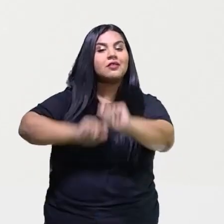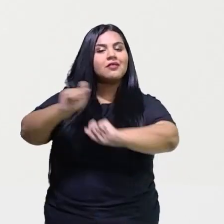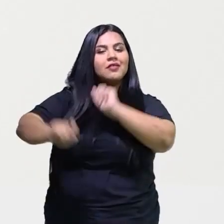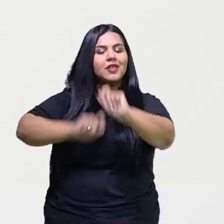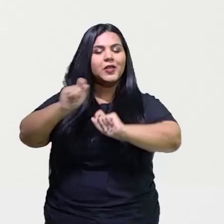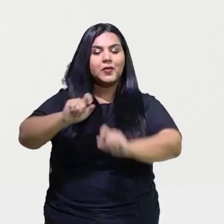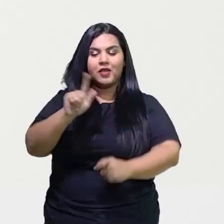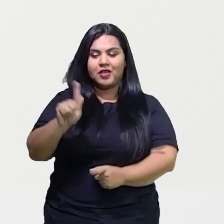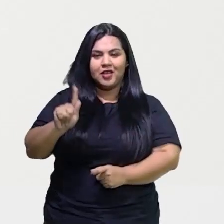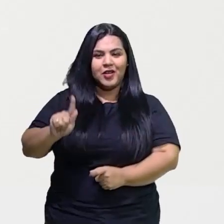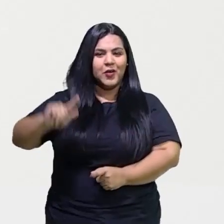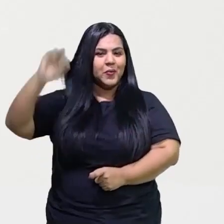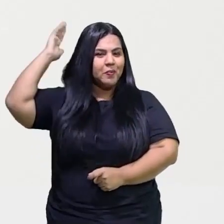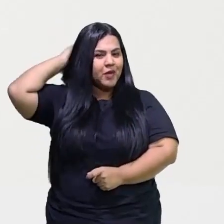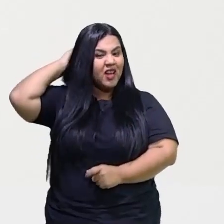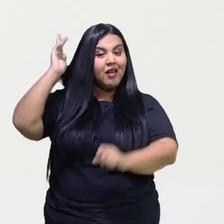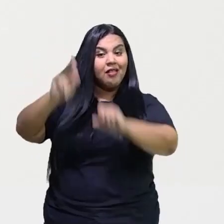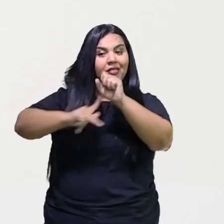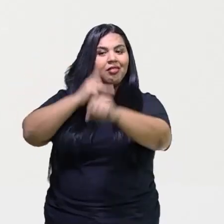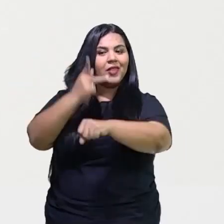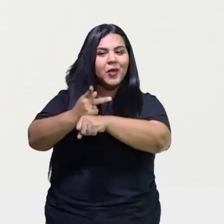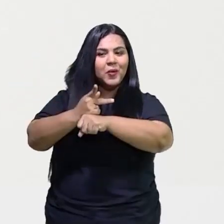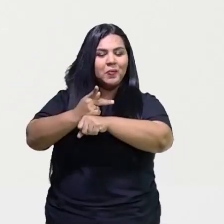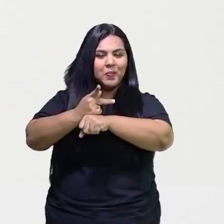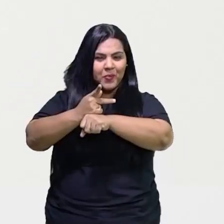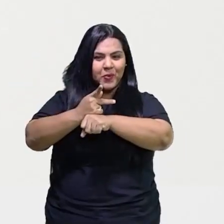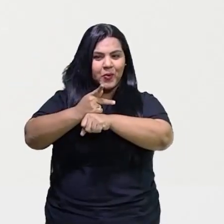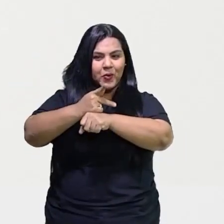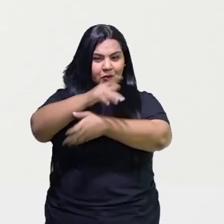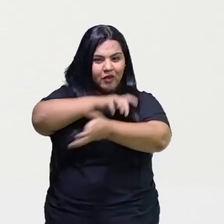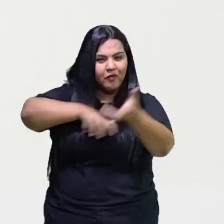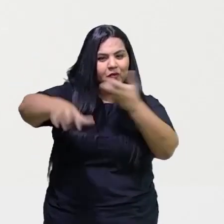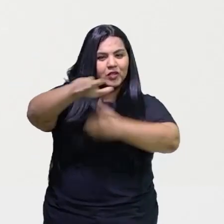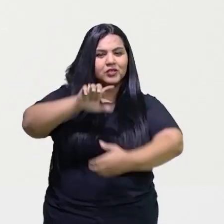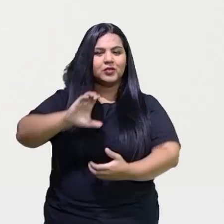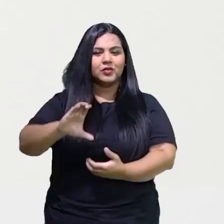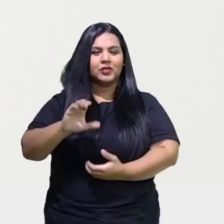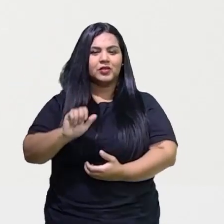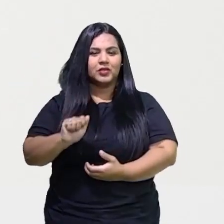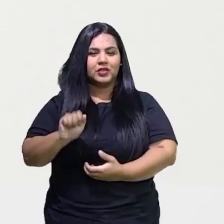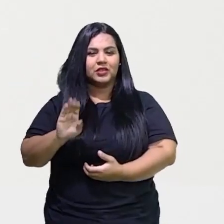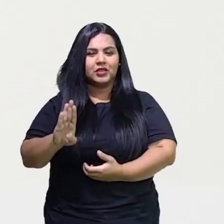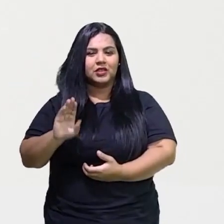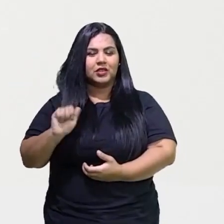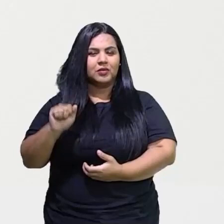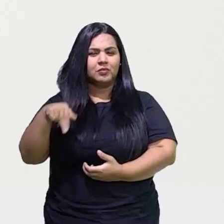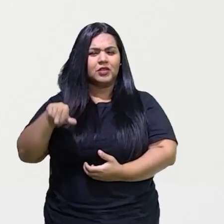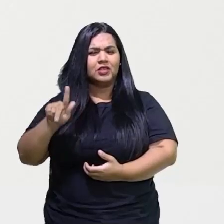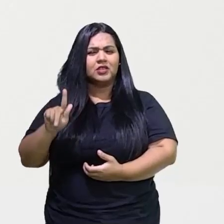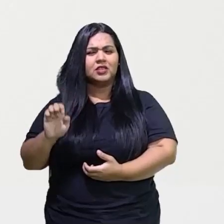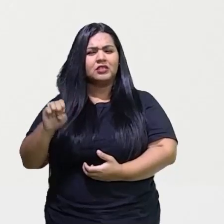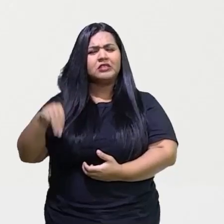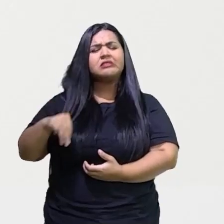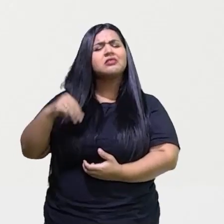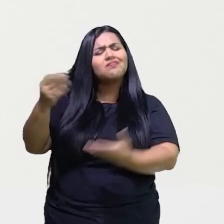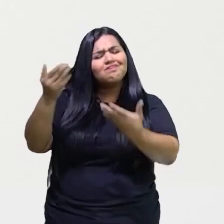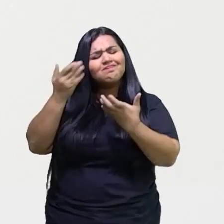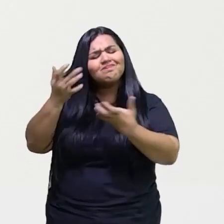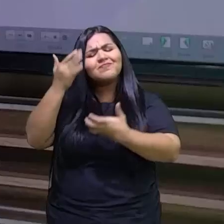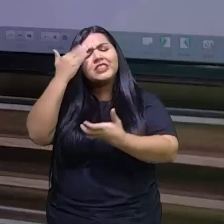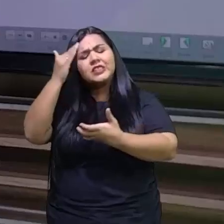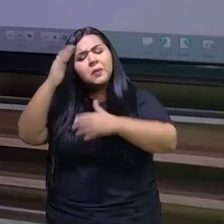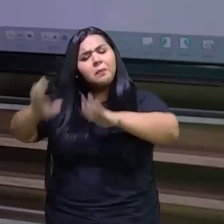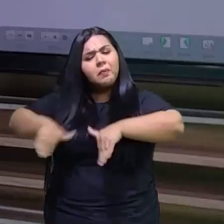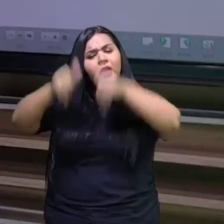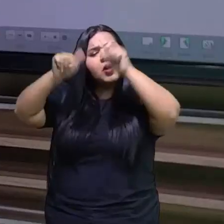a cabanagem. Vamos parar aí que esse assunto é importante. Professor, queria entender melhor esse processo da cabanagem. O